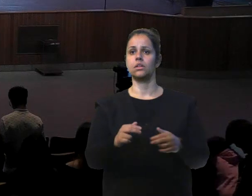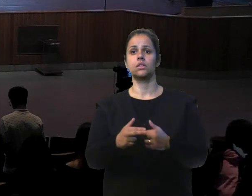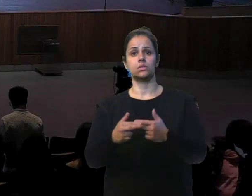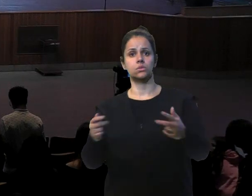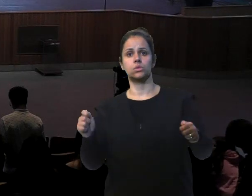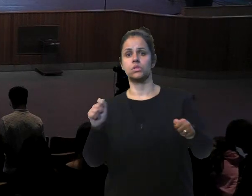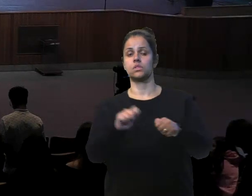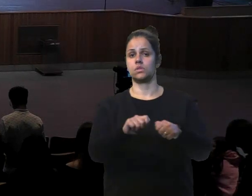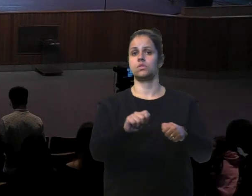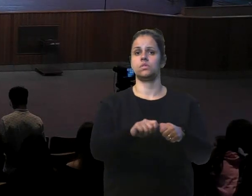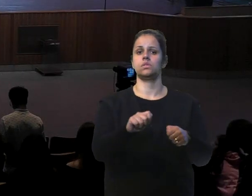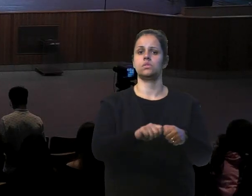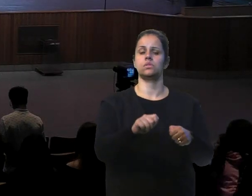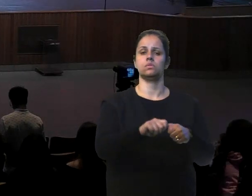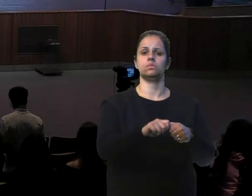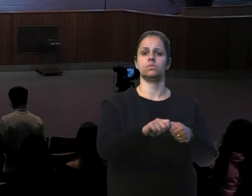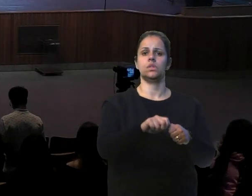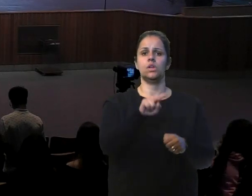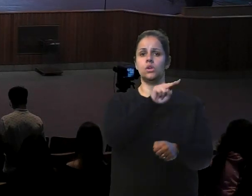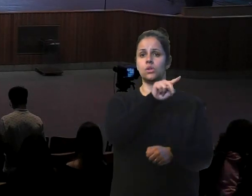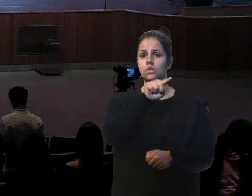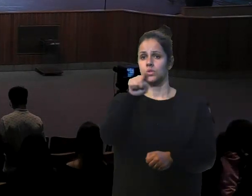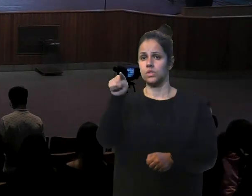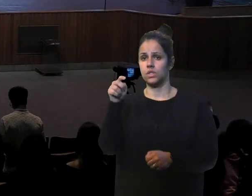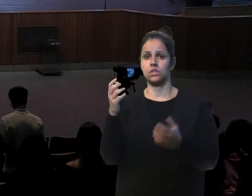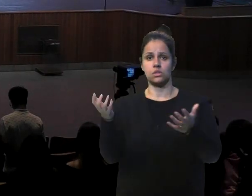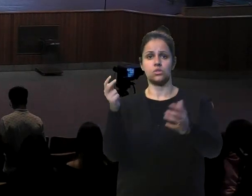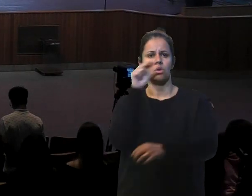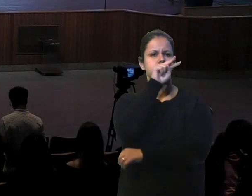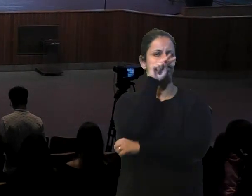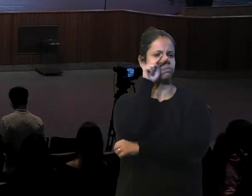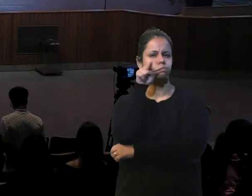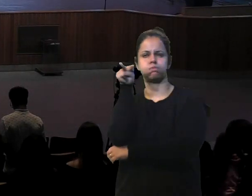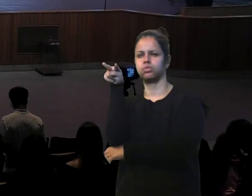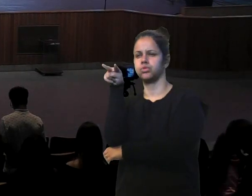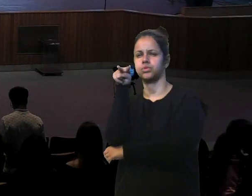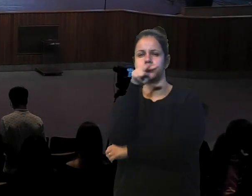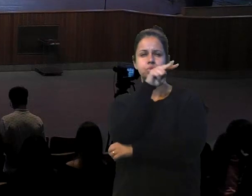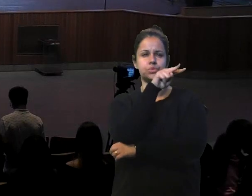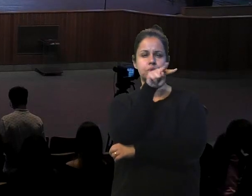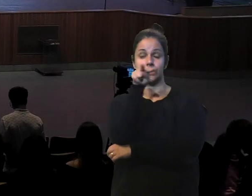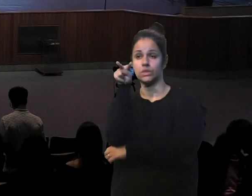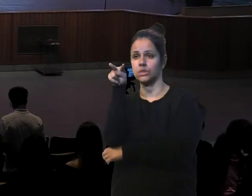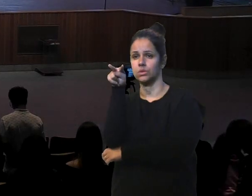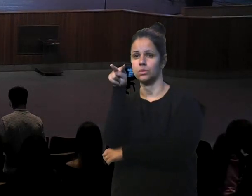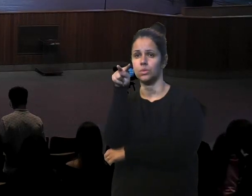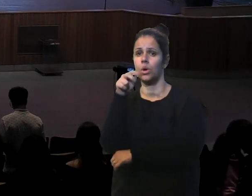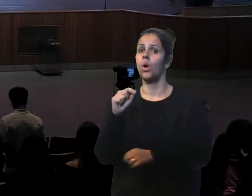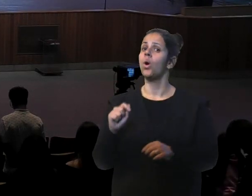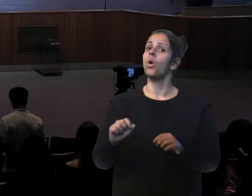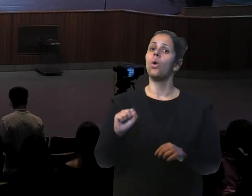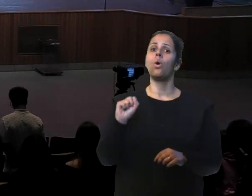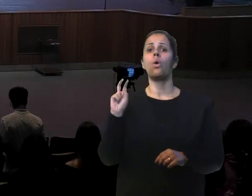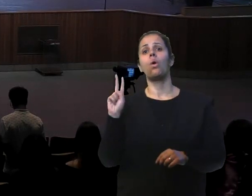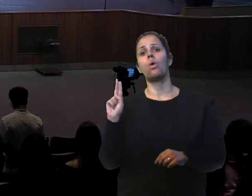Não mais como alguém que assiste, mas alguém que realmente é comprometido com a causa do Senhor.